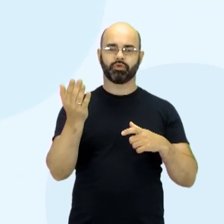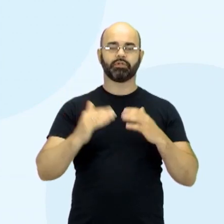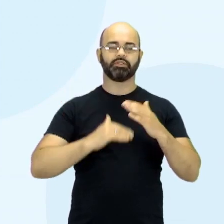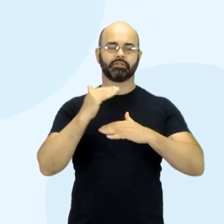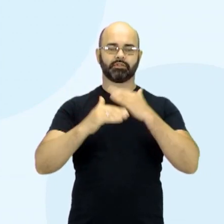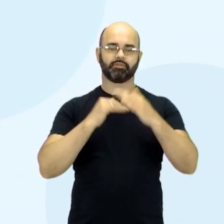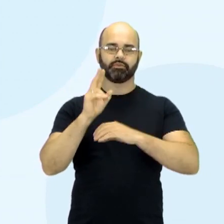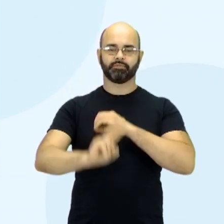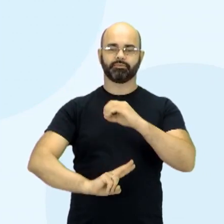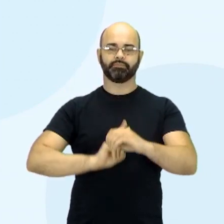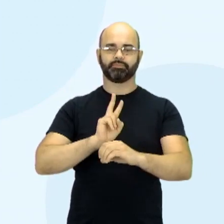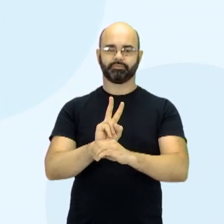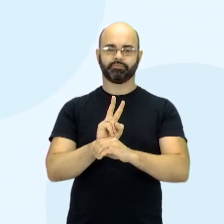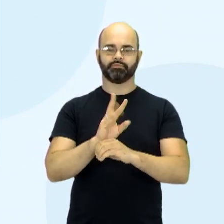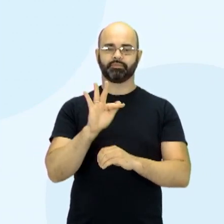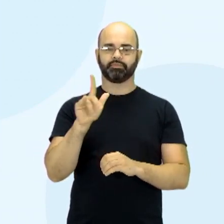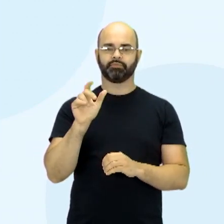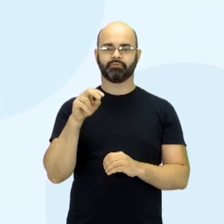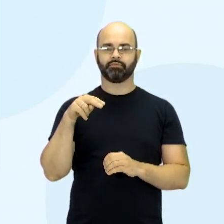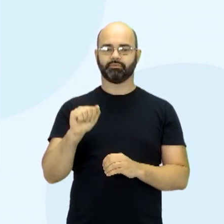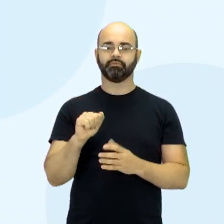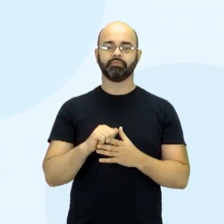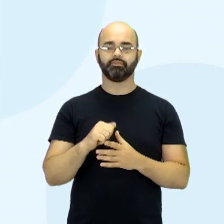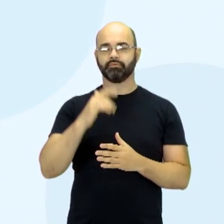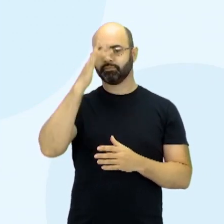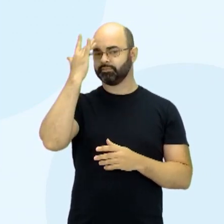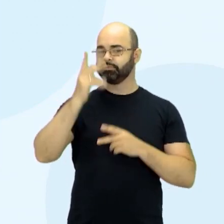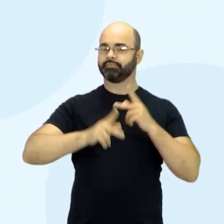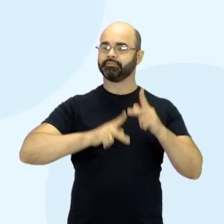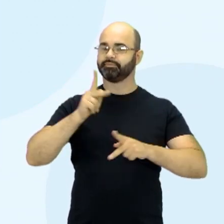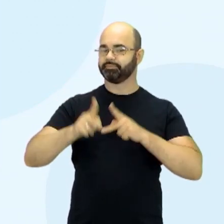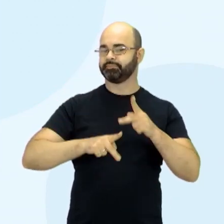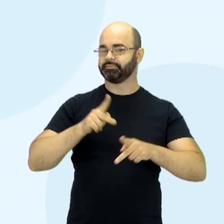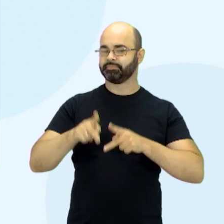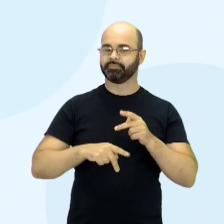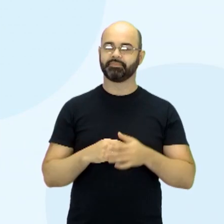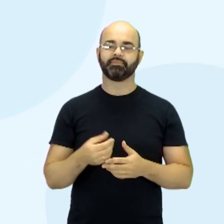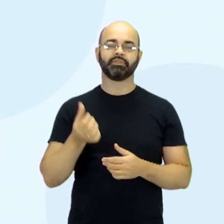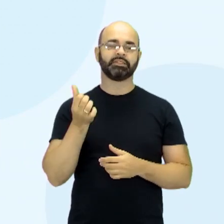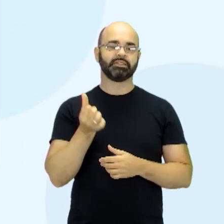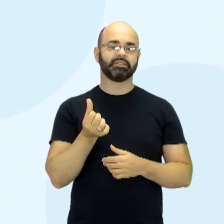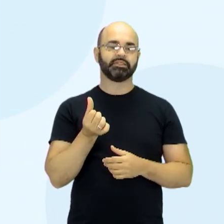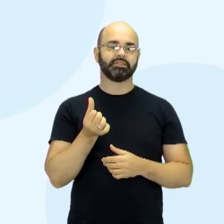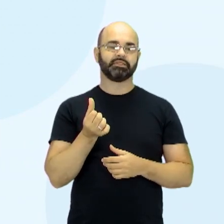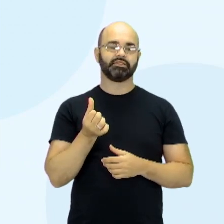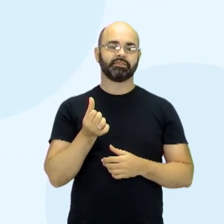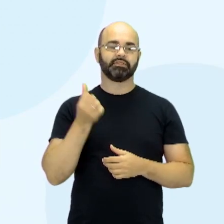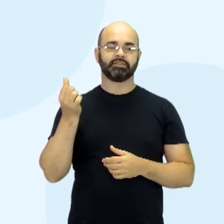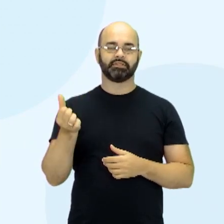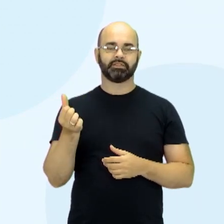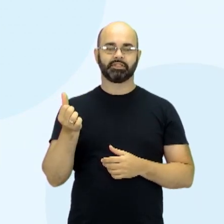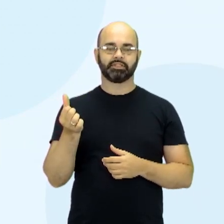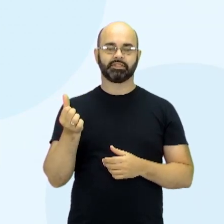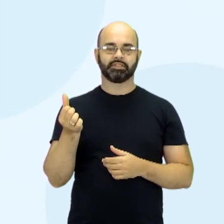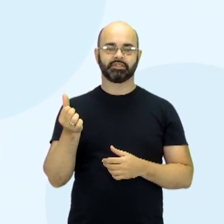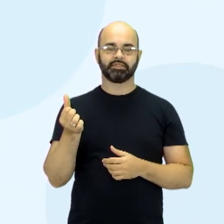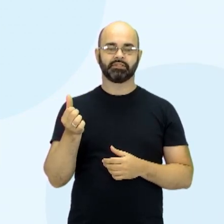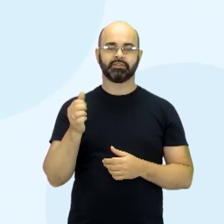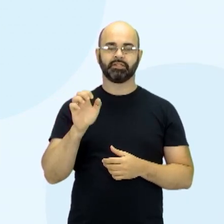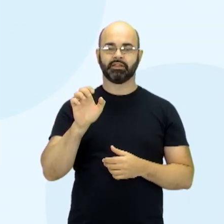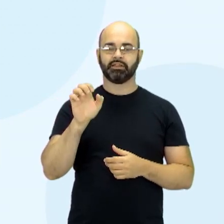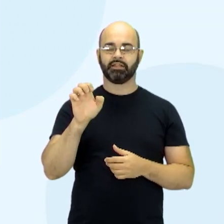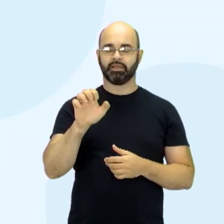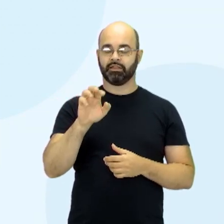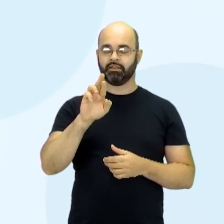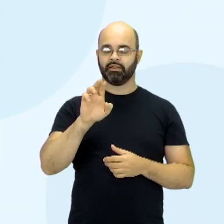desenvolvimento sustentável e a FLONA, né, com população tradicional. Então temos 66 RESEX